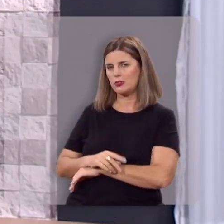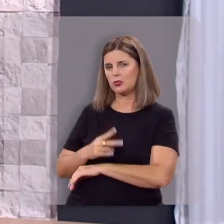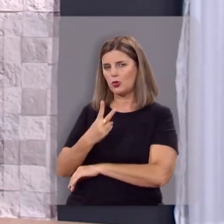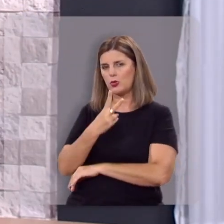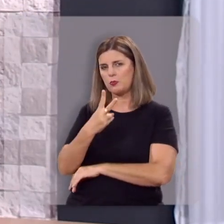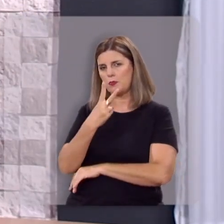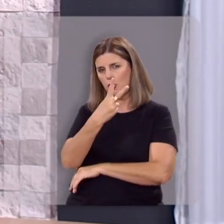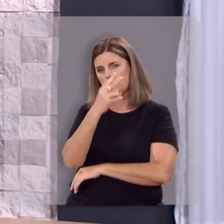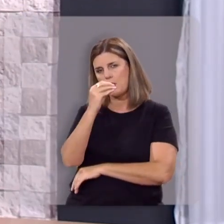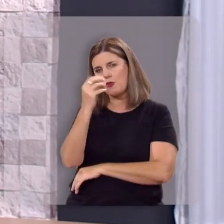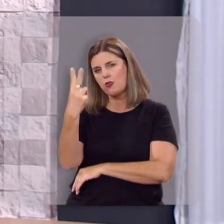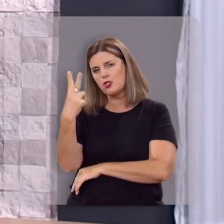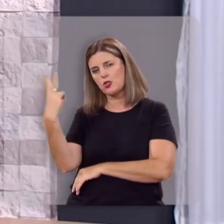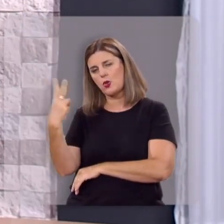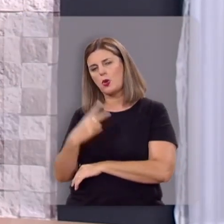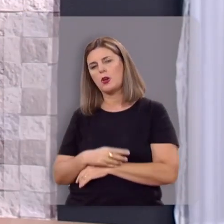ano